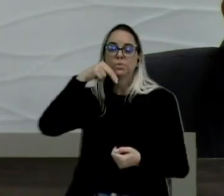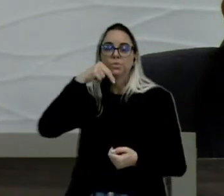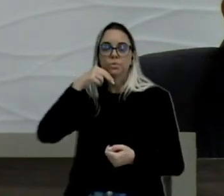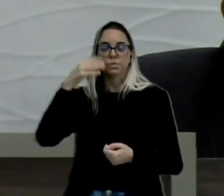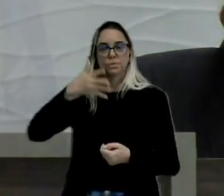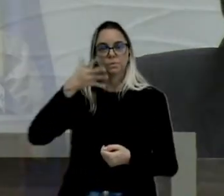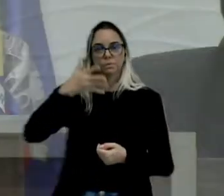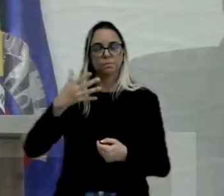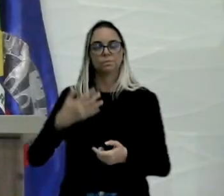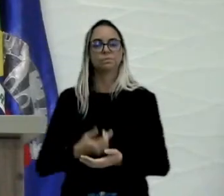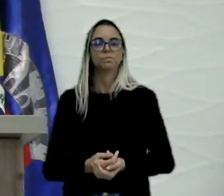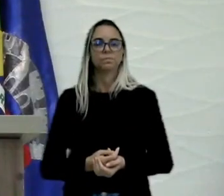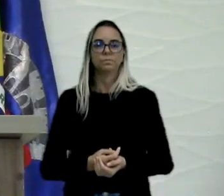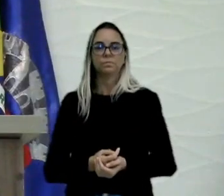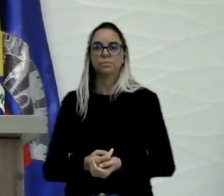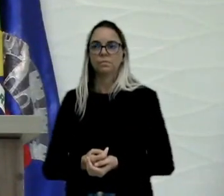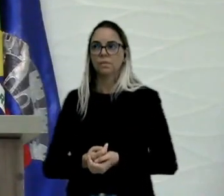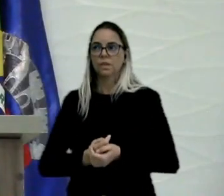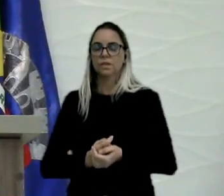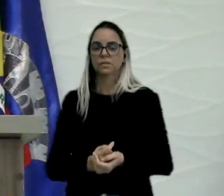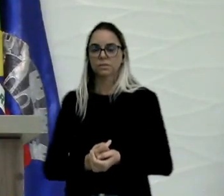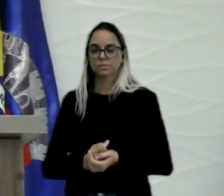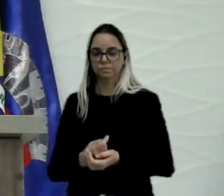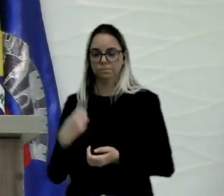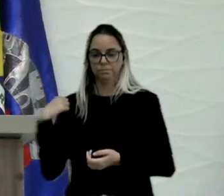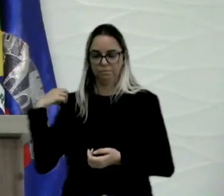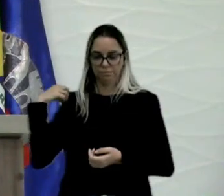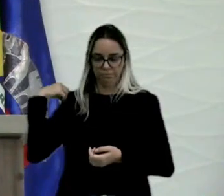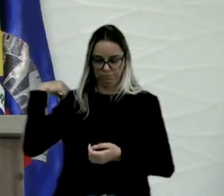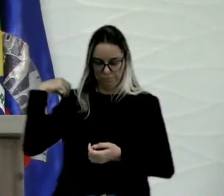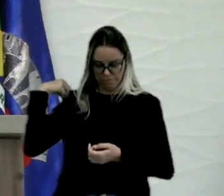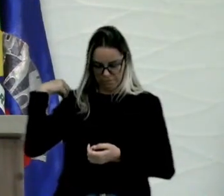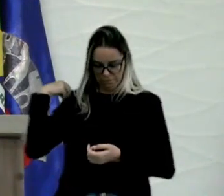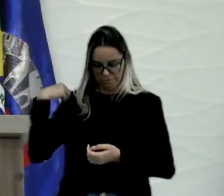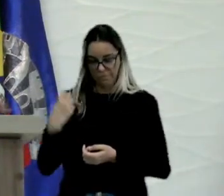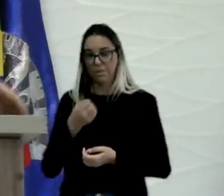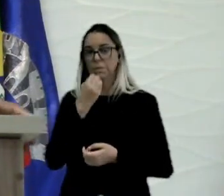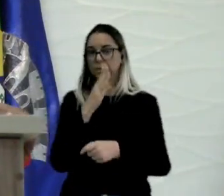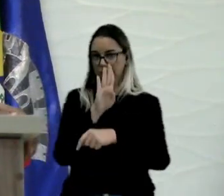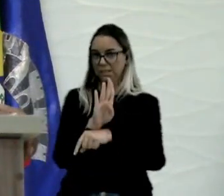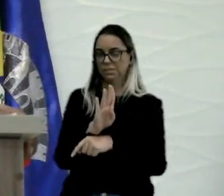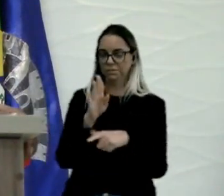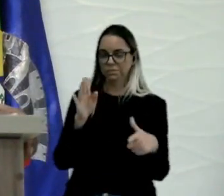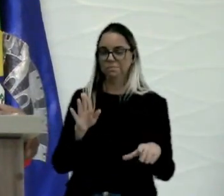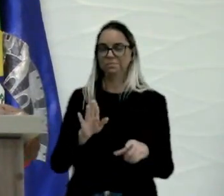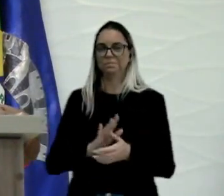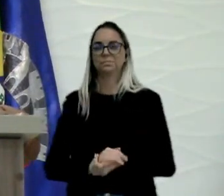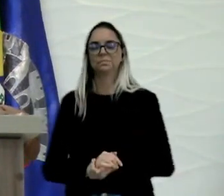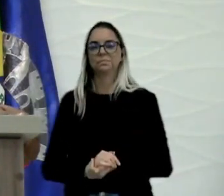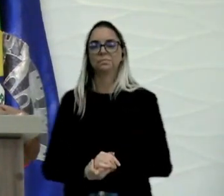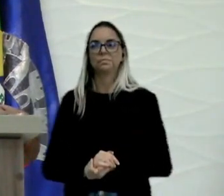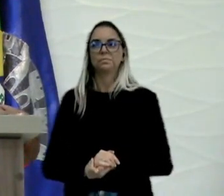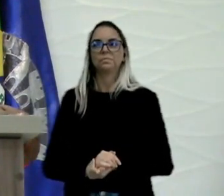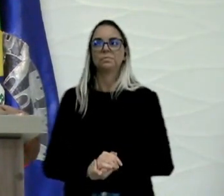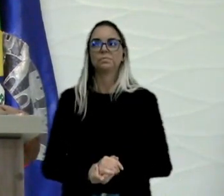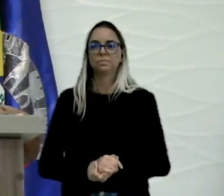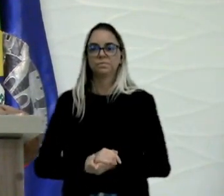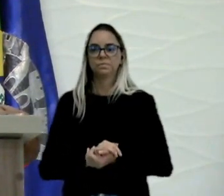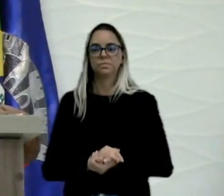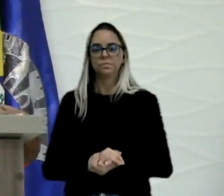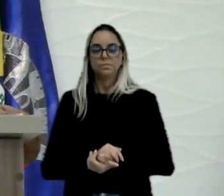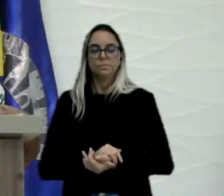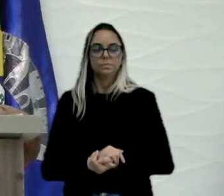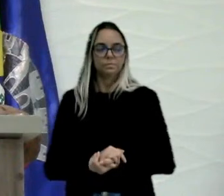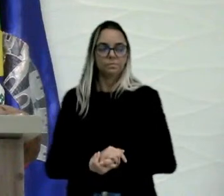Rádio neg ter passado Boa tarde mais uma vez veja bem a